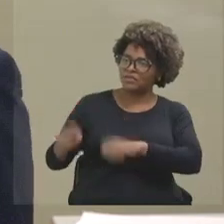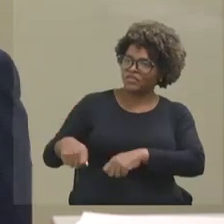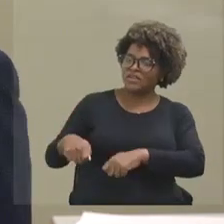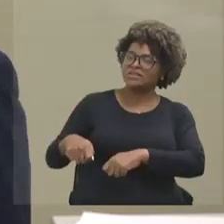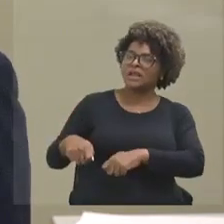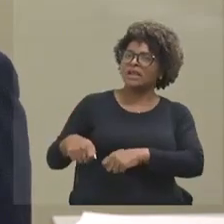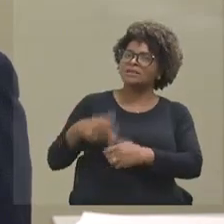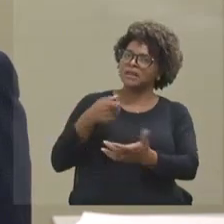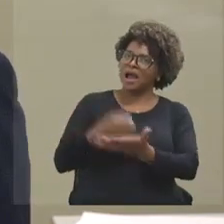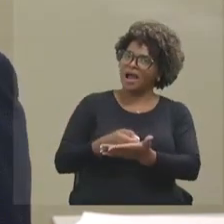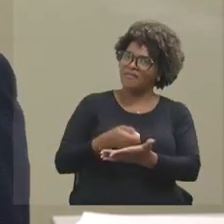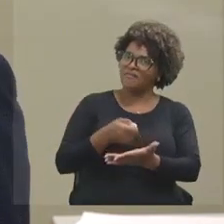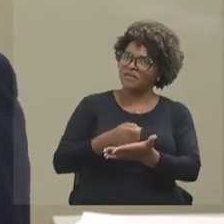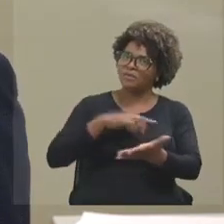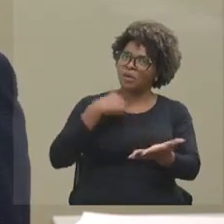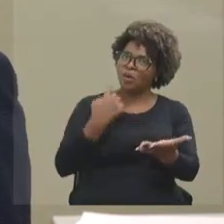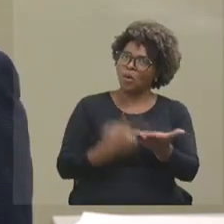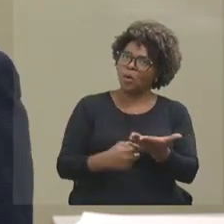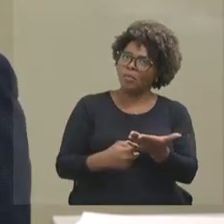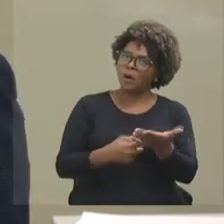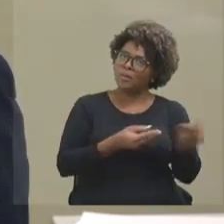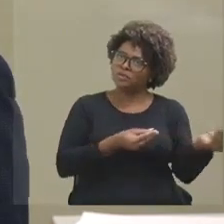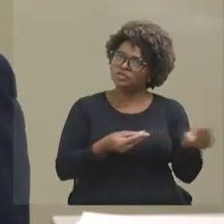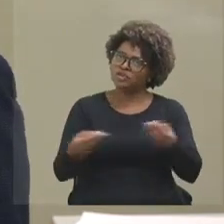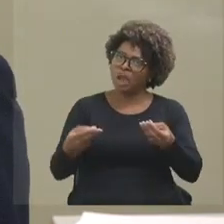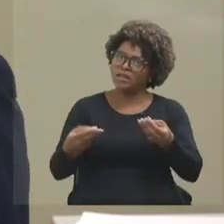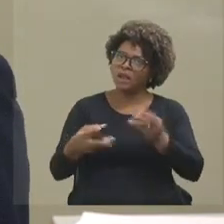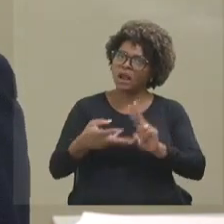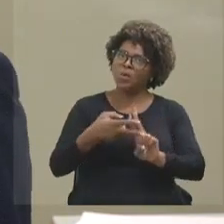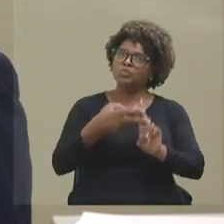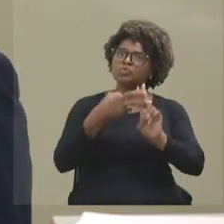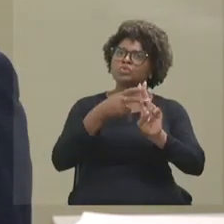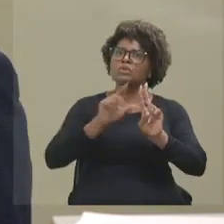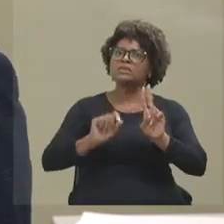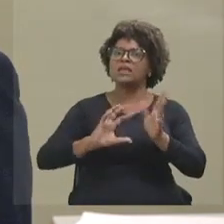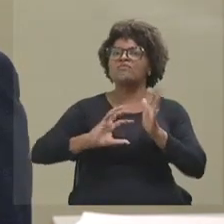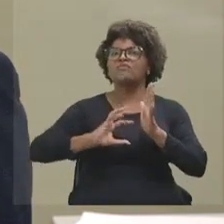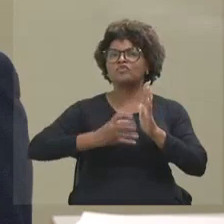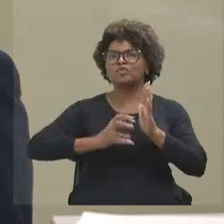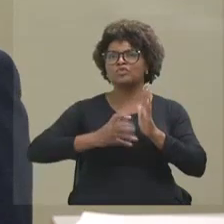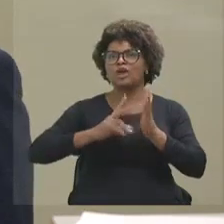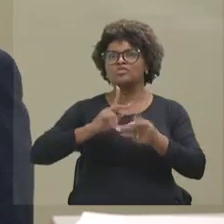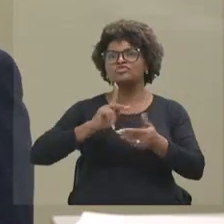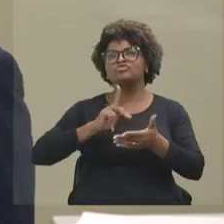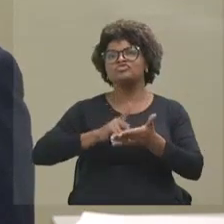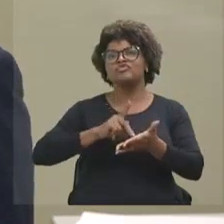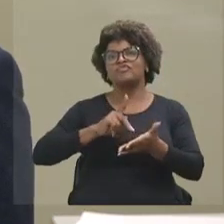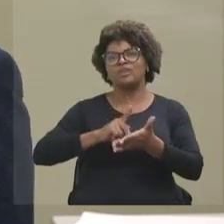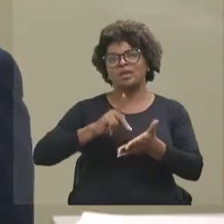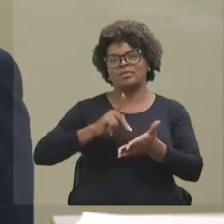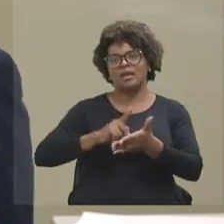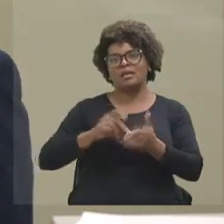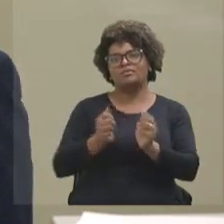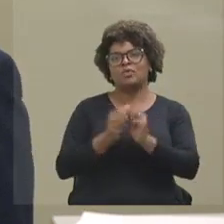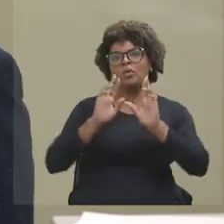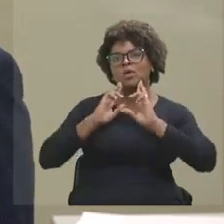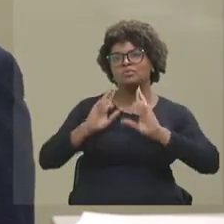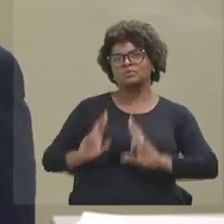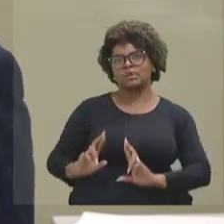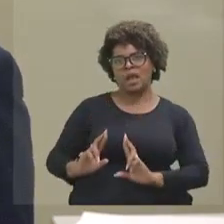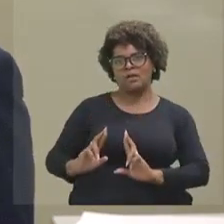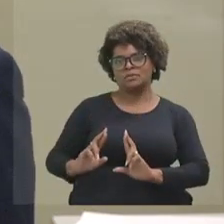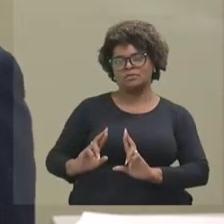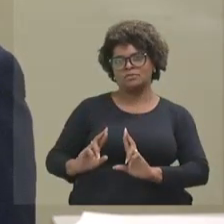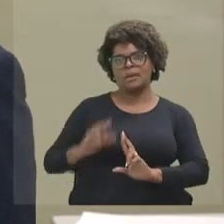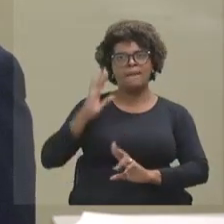reforçar e esse compromisso da gente entregar um SUS que realmente funcione e que dê resultado principalmente para aqueles que só tem